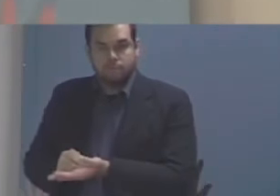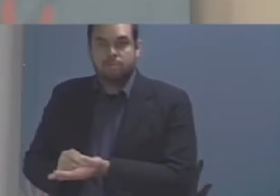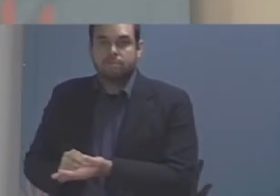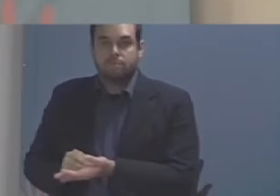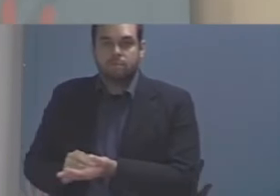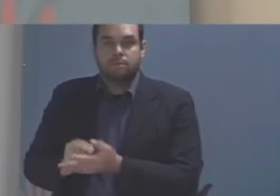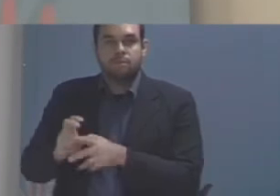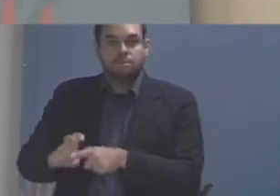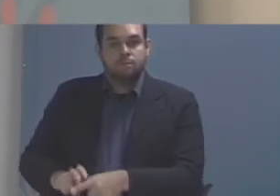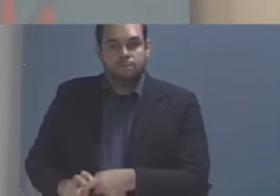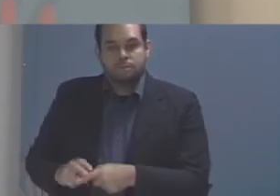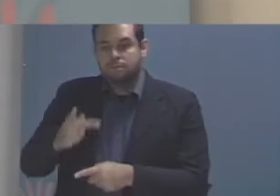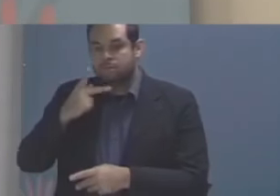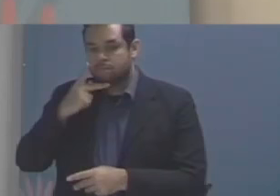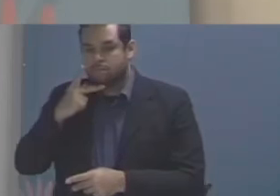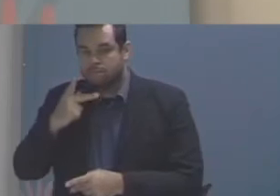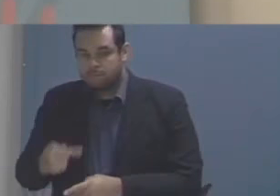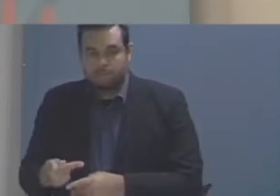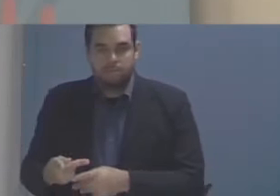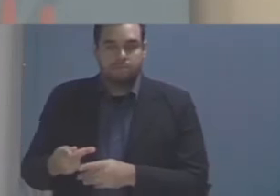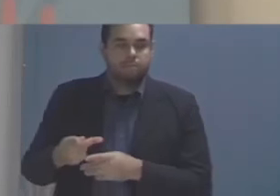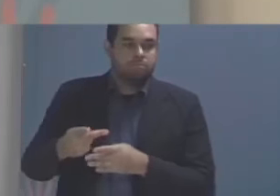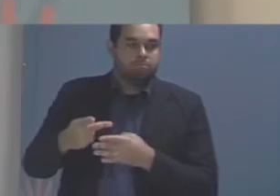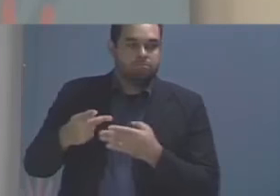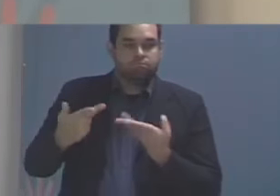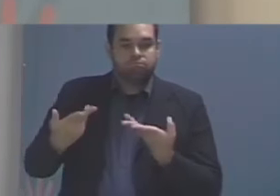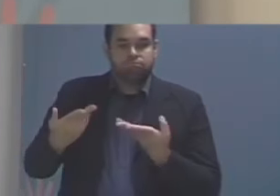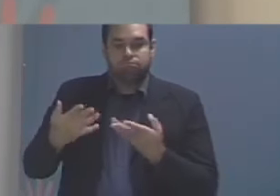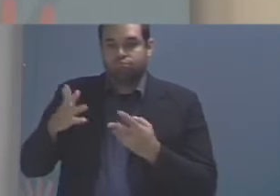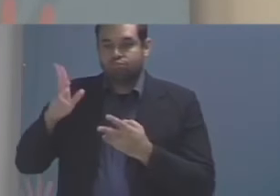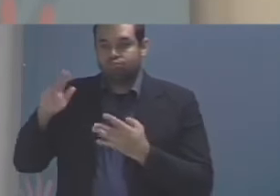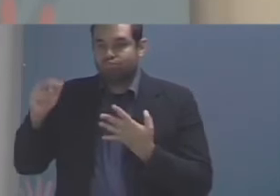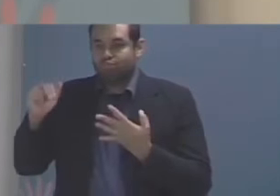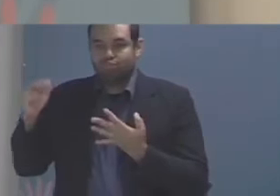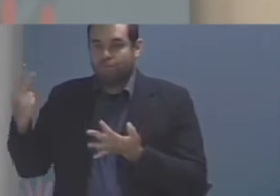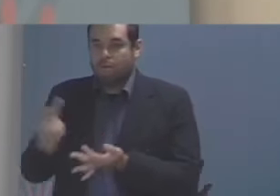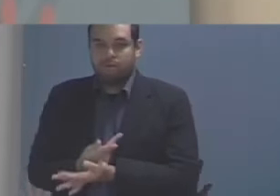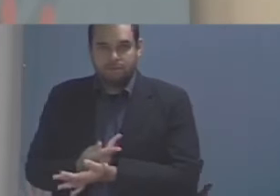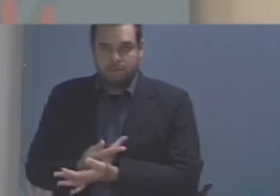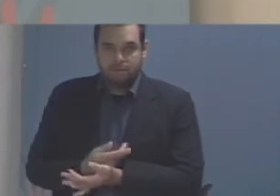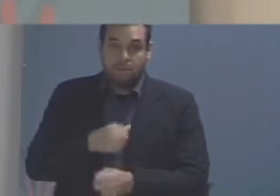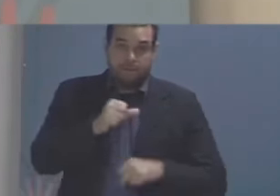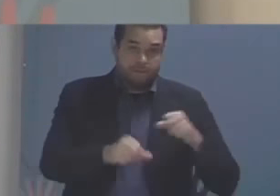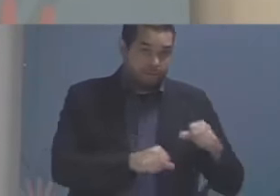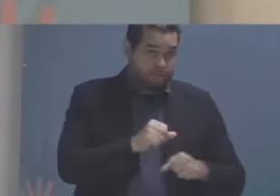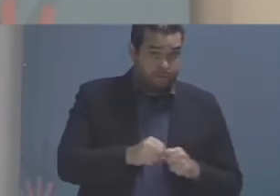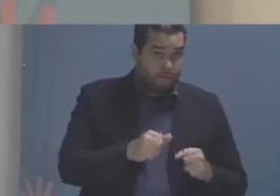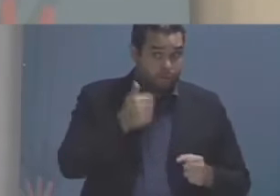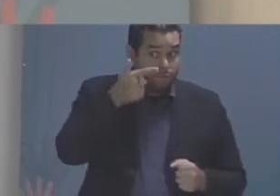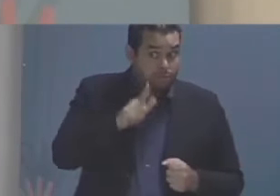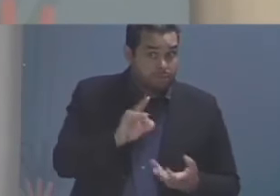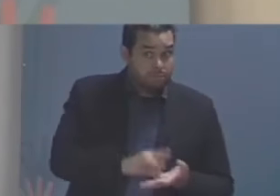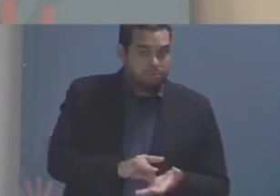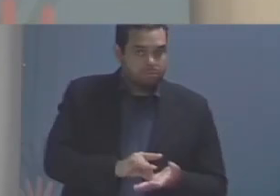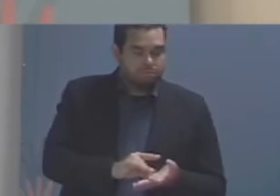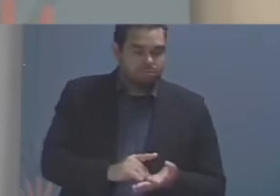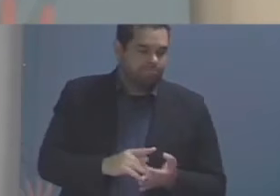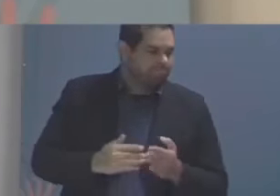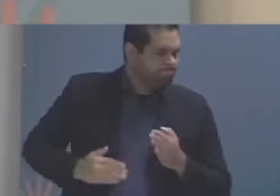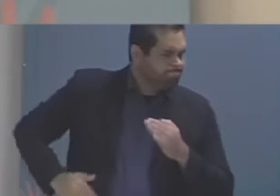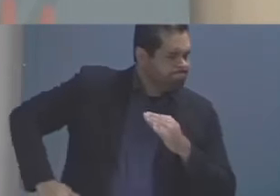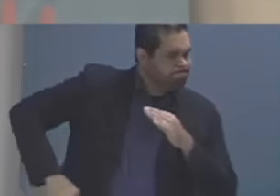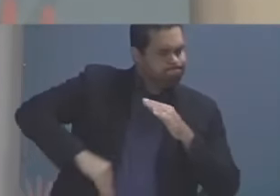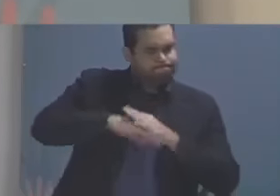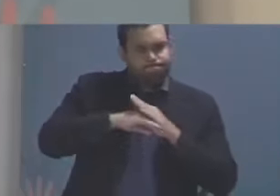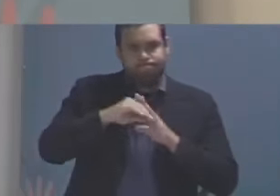falharam e elas estão prometendo, de uma maneira teleológica, uma realidade que não se encontra no presente. A renovação vai conseguir? Daremos o nosso máximo